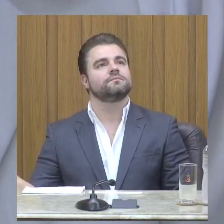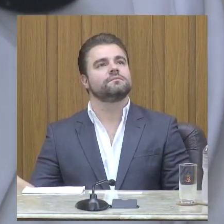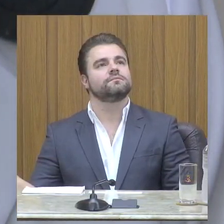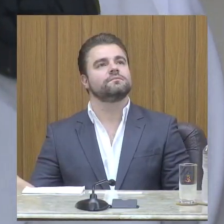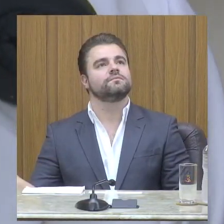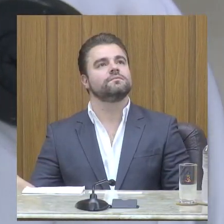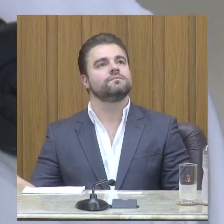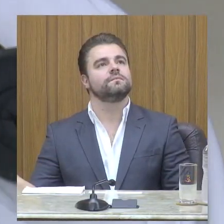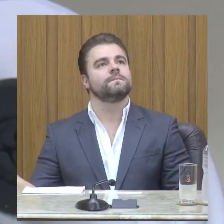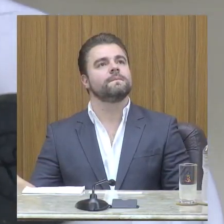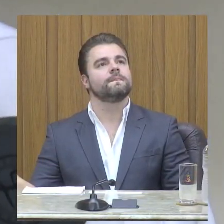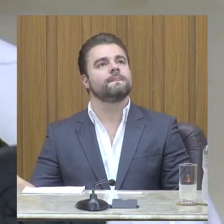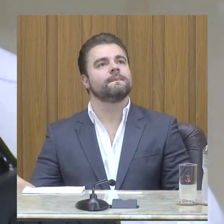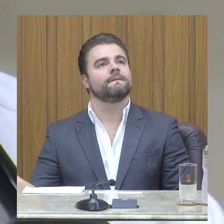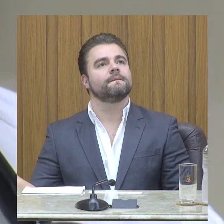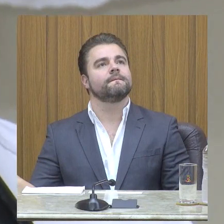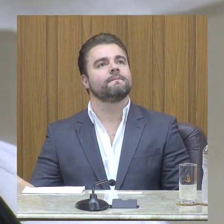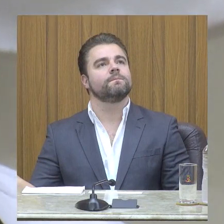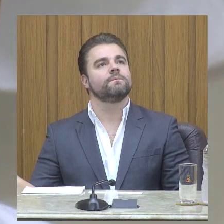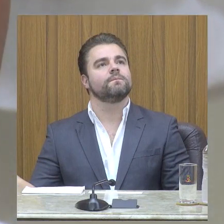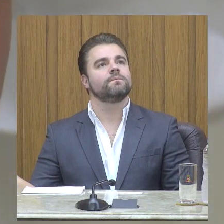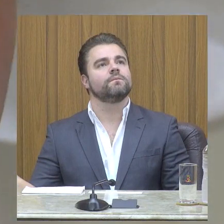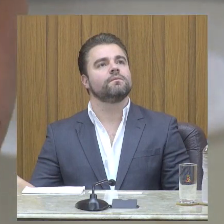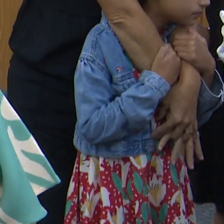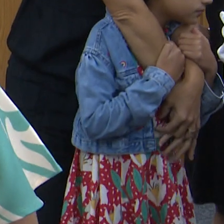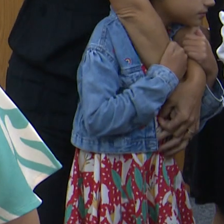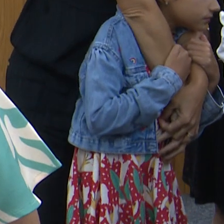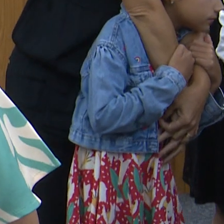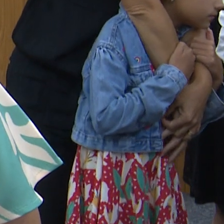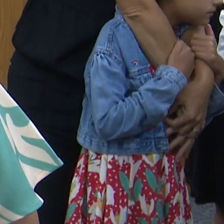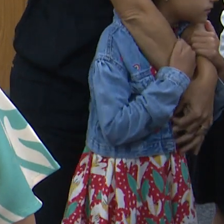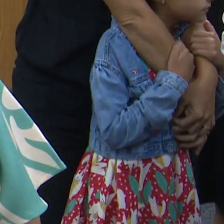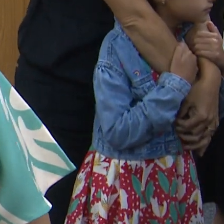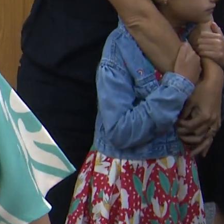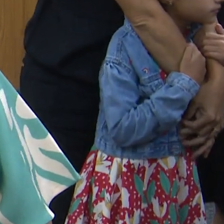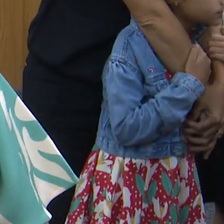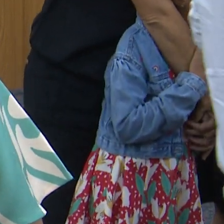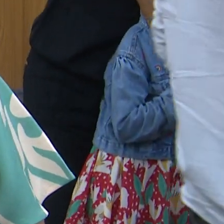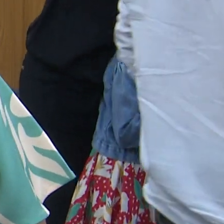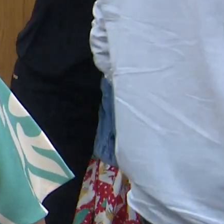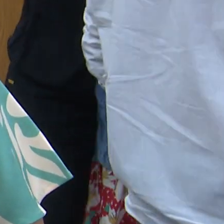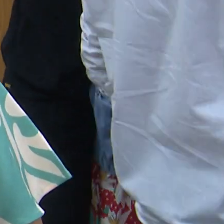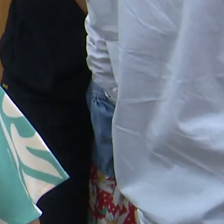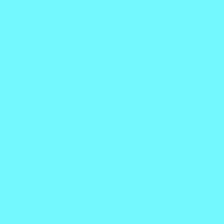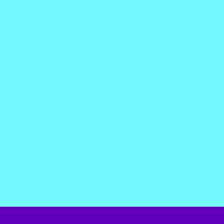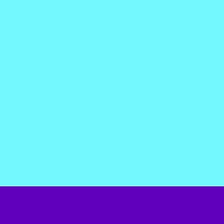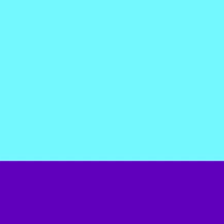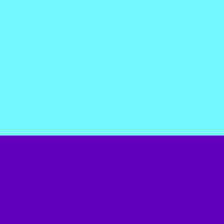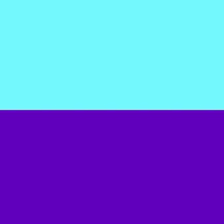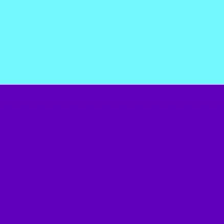cidade ganha muito ter hoje o Dr Bruno como cidadão acsense